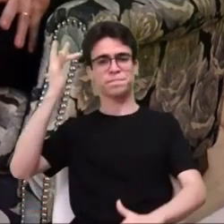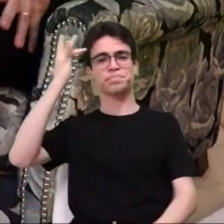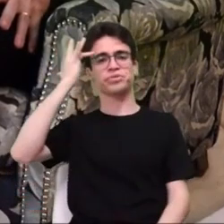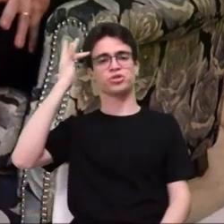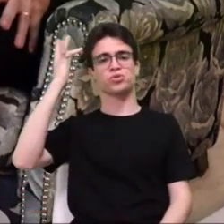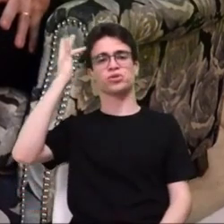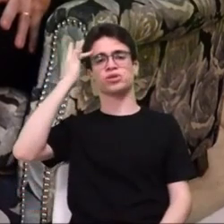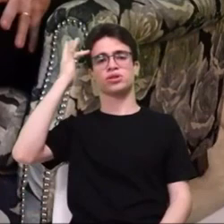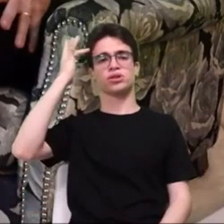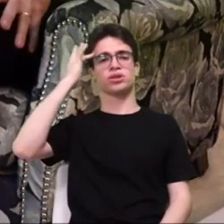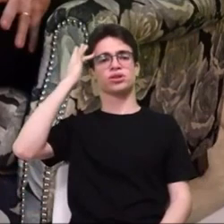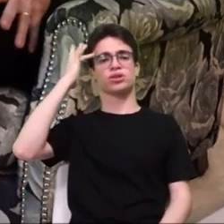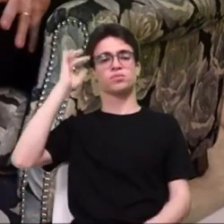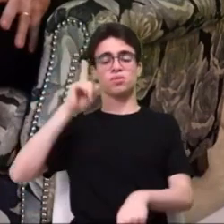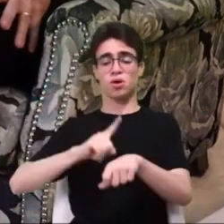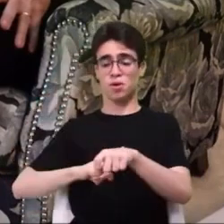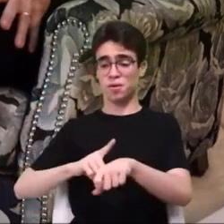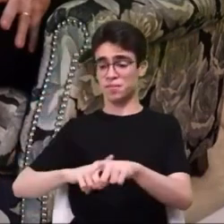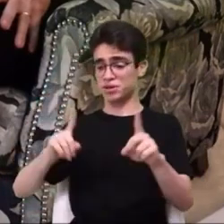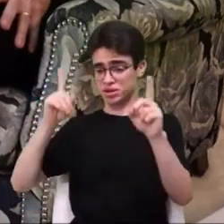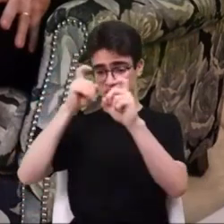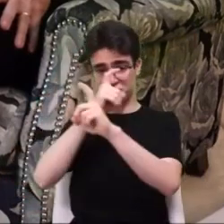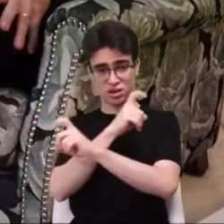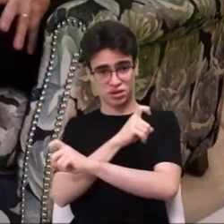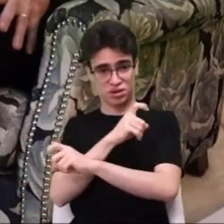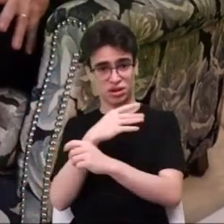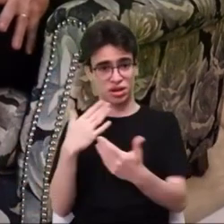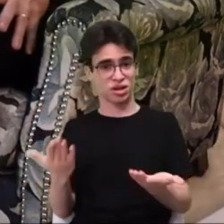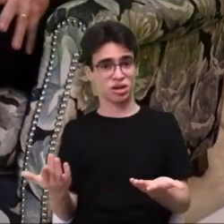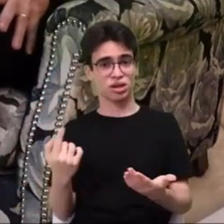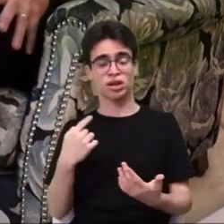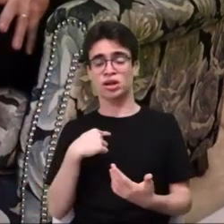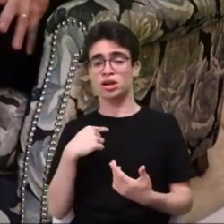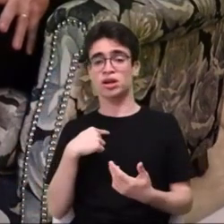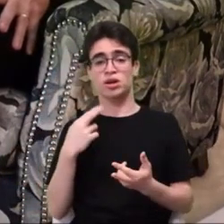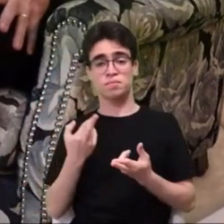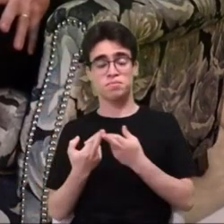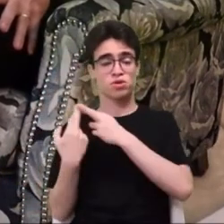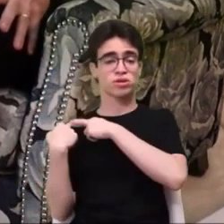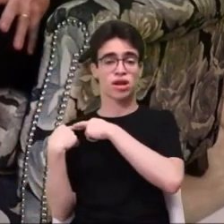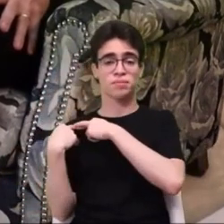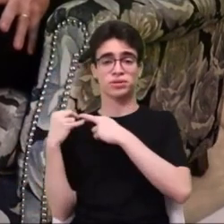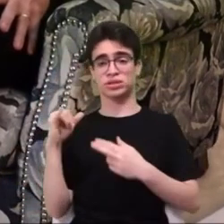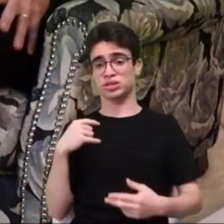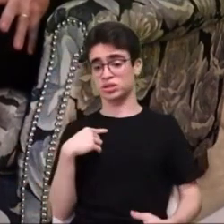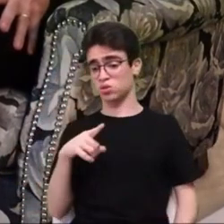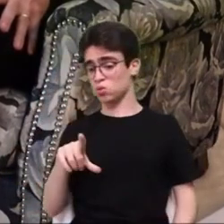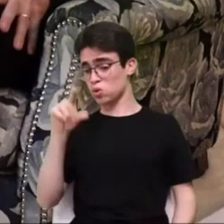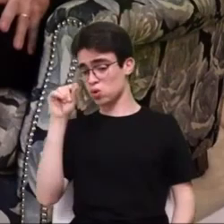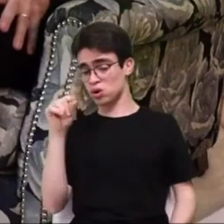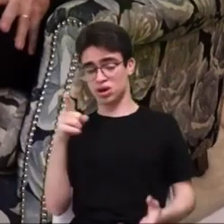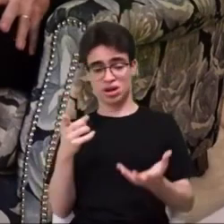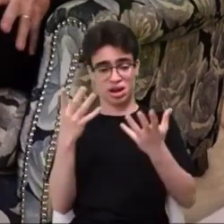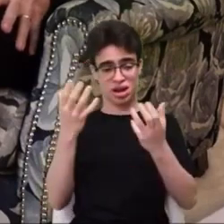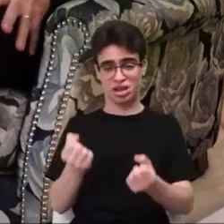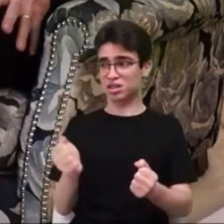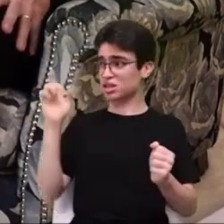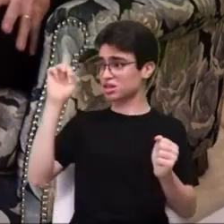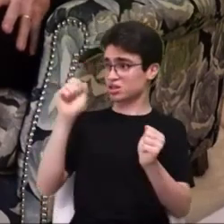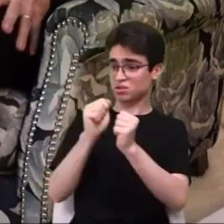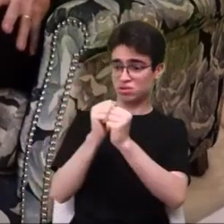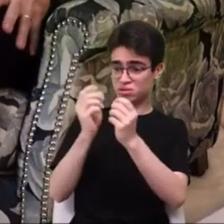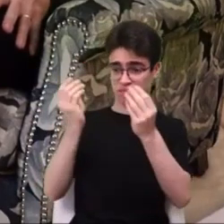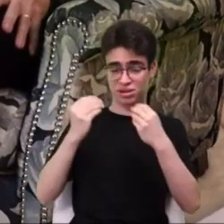amadurecer no meio do deserto. Cabia a mim, né, decidir ficar neste caminho que Ele estava